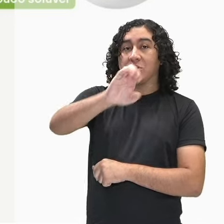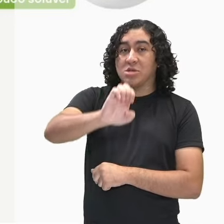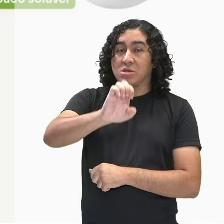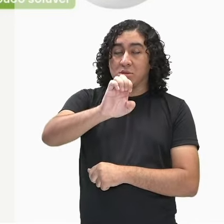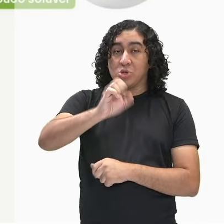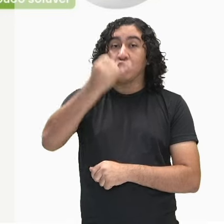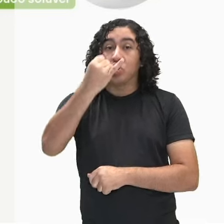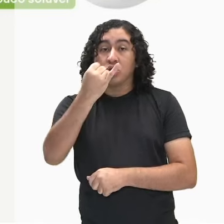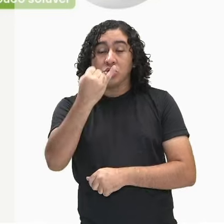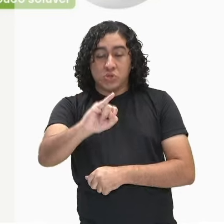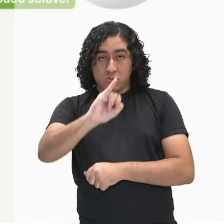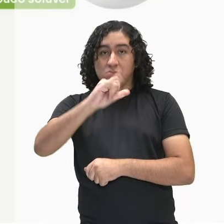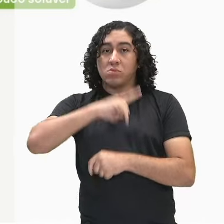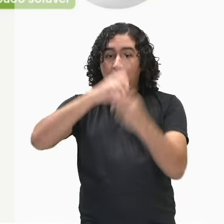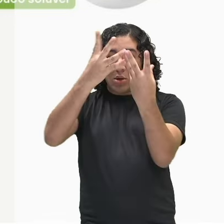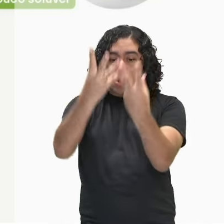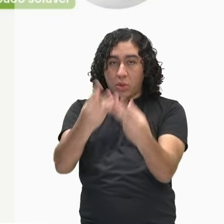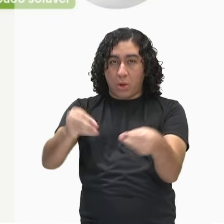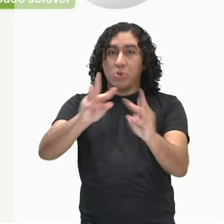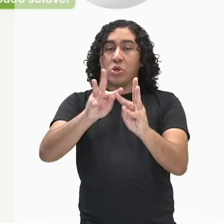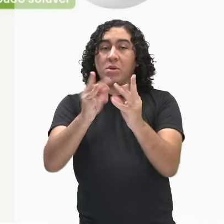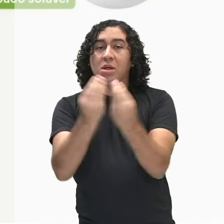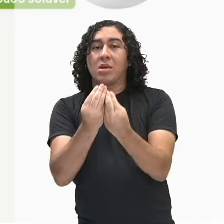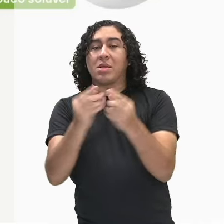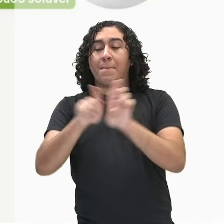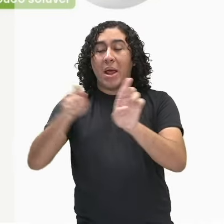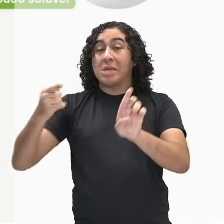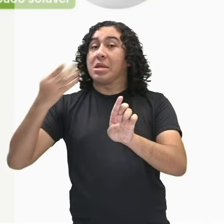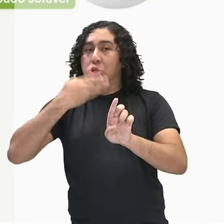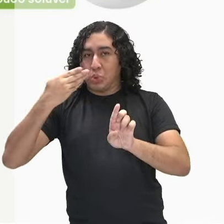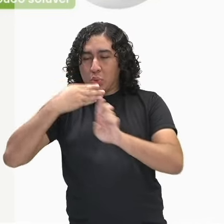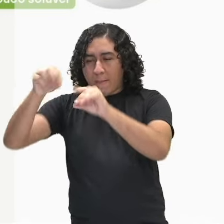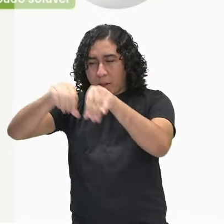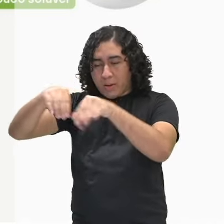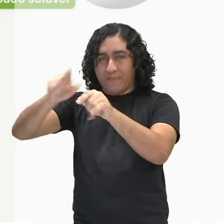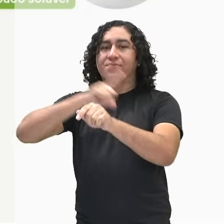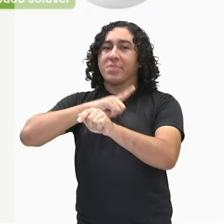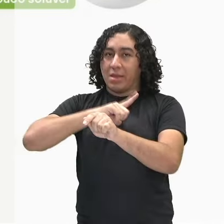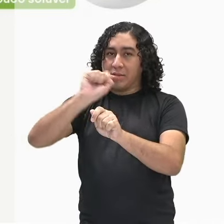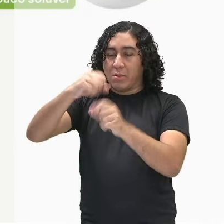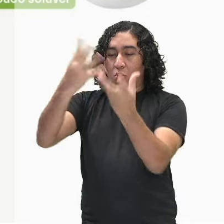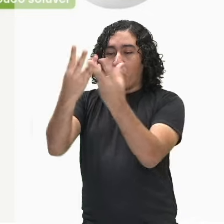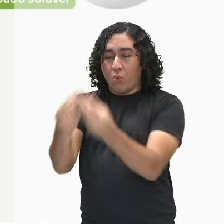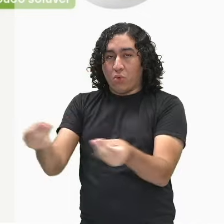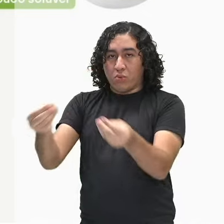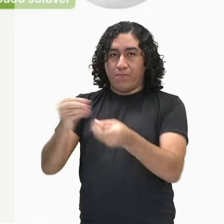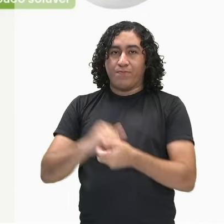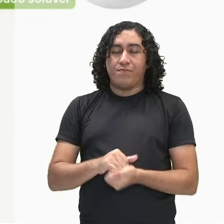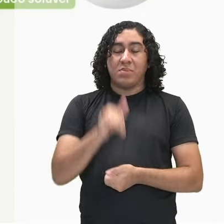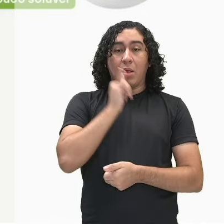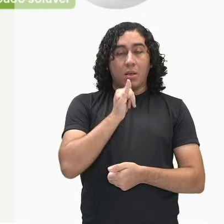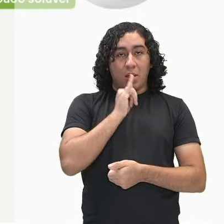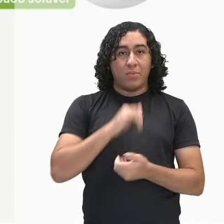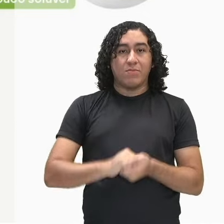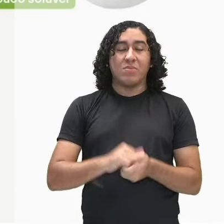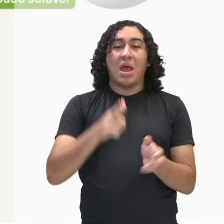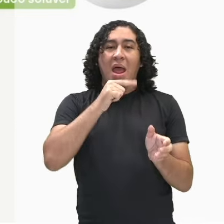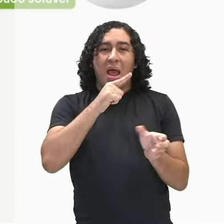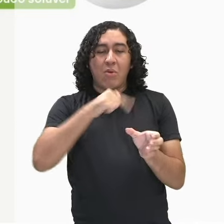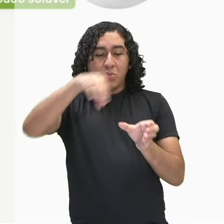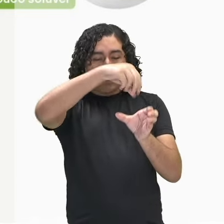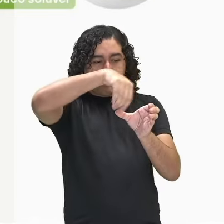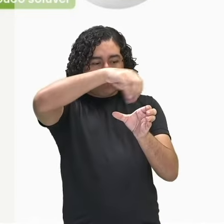dissolve. Já que no açúcar nós temos uma solubilidade, ou seja, eu coloquei o açúcar e vai dissolver